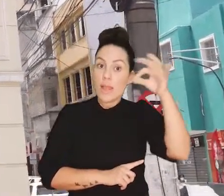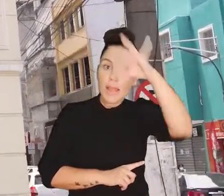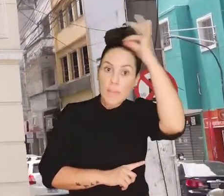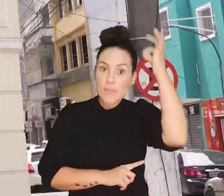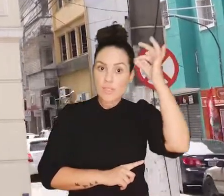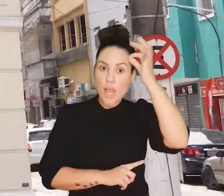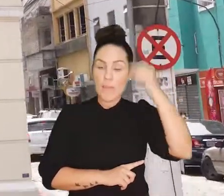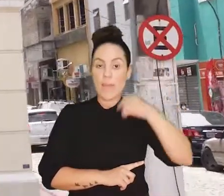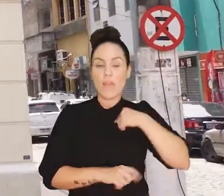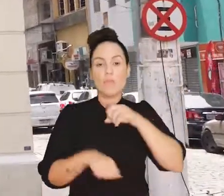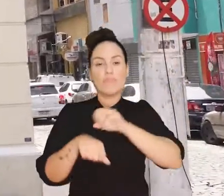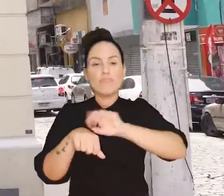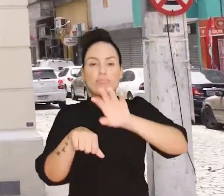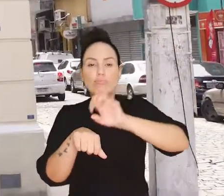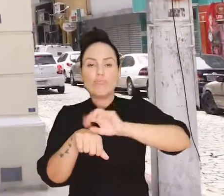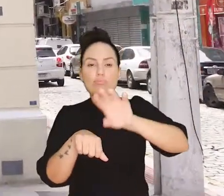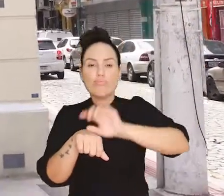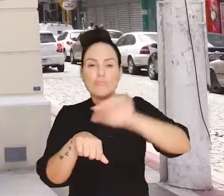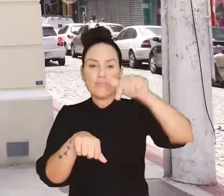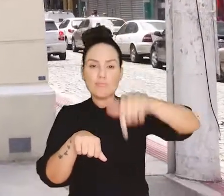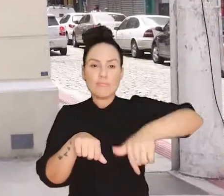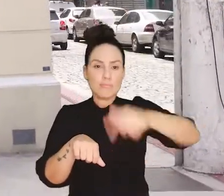essa visita pelo museu.